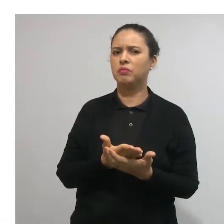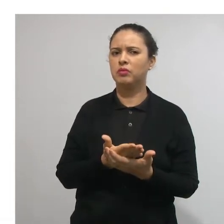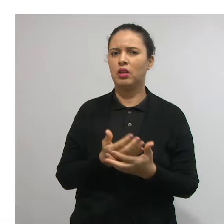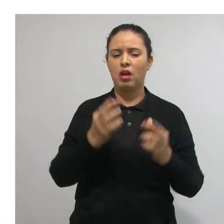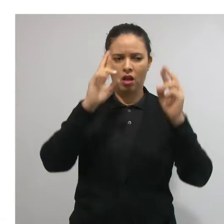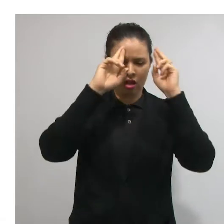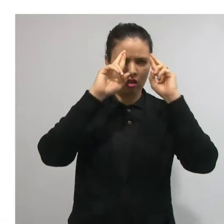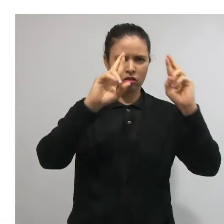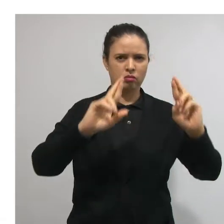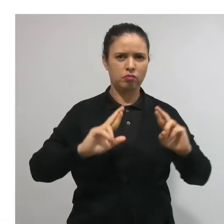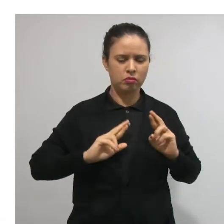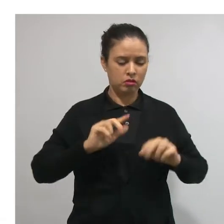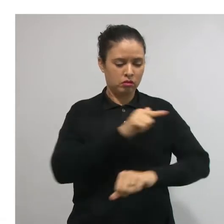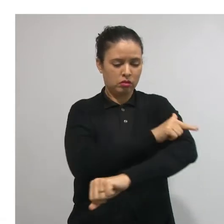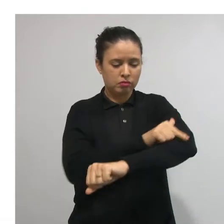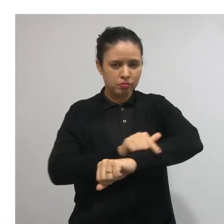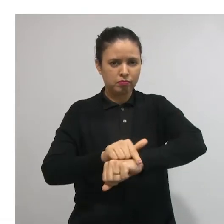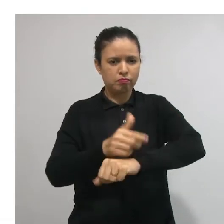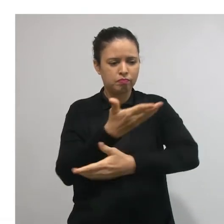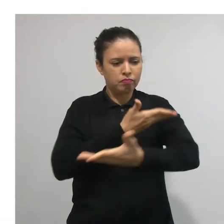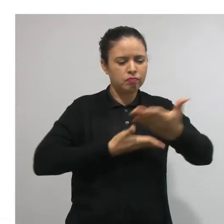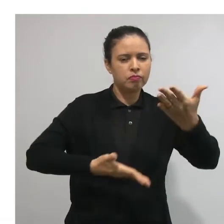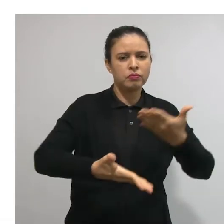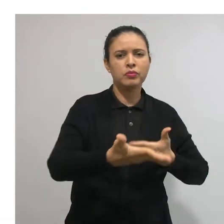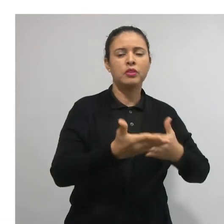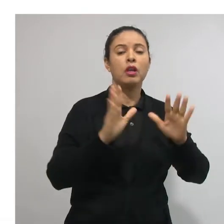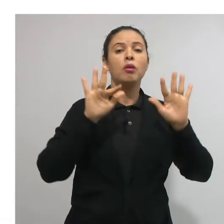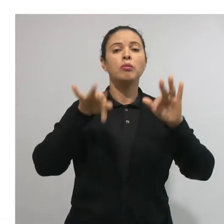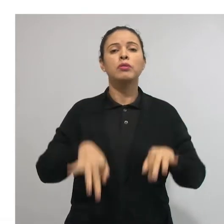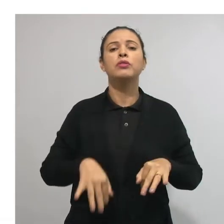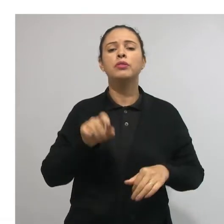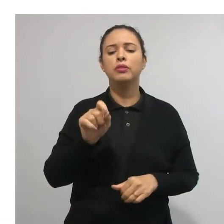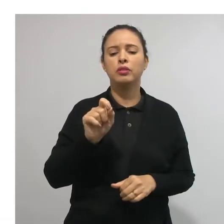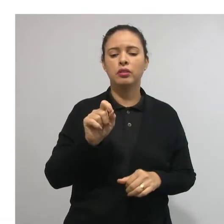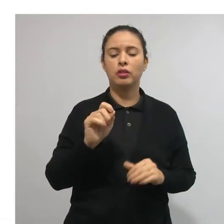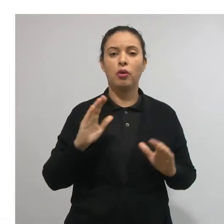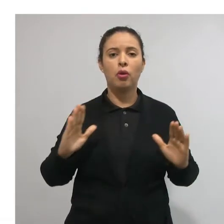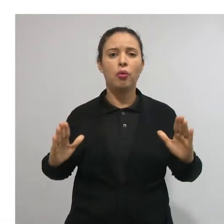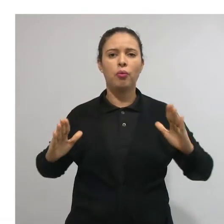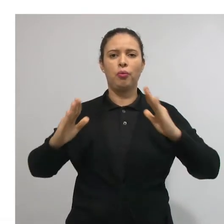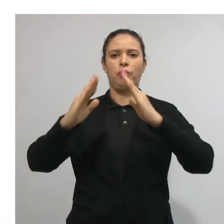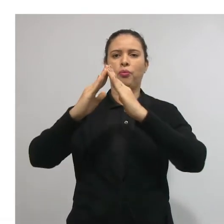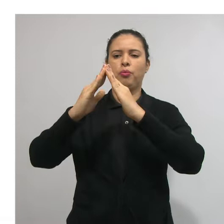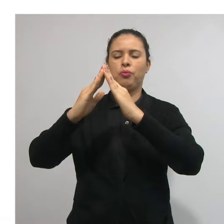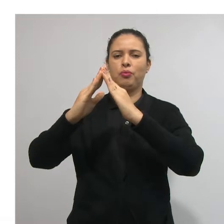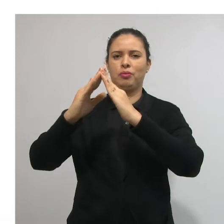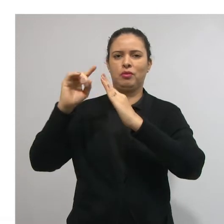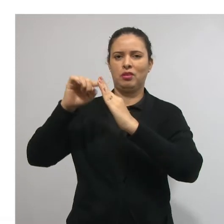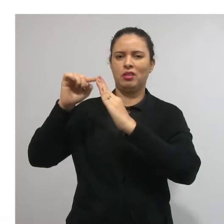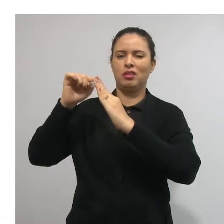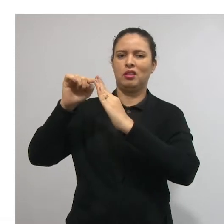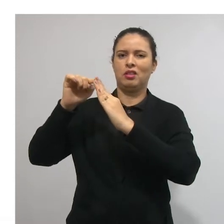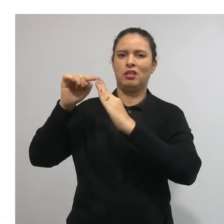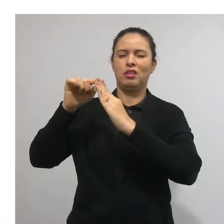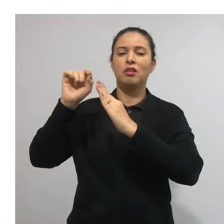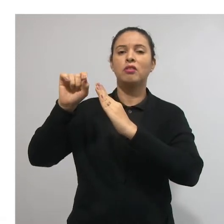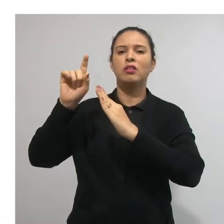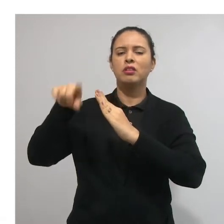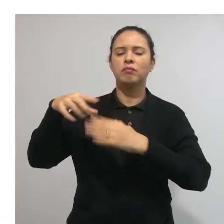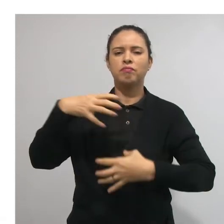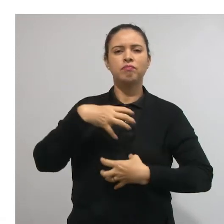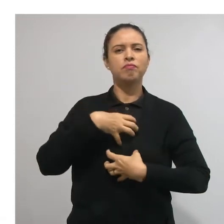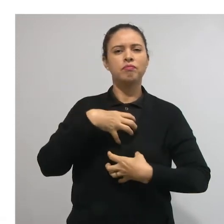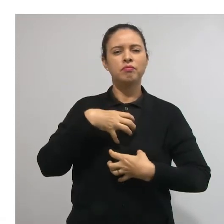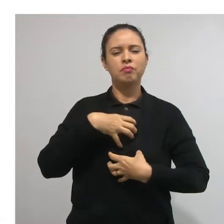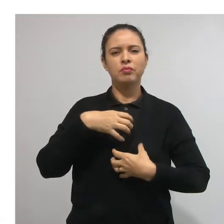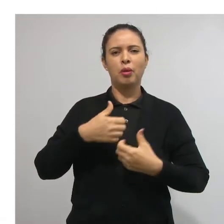dos outros, né? Respeito aos outros. E por fim, é claro, uma última necessidade, que era exatamente a de